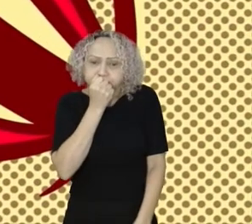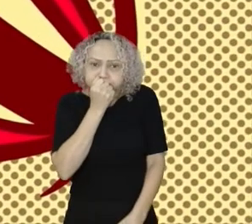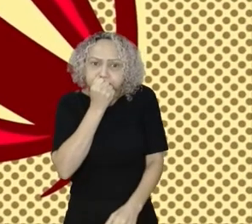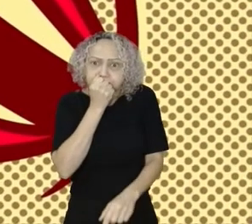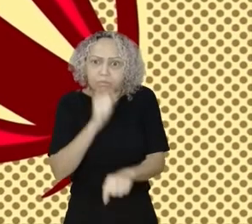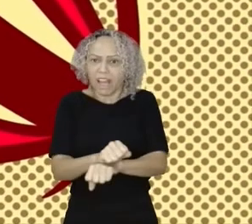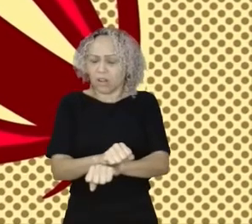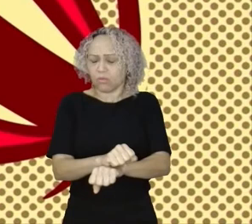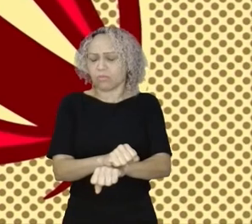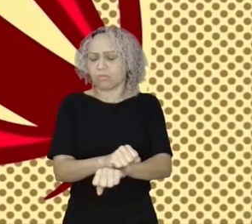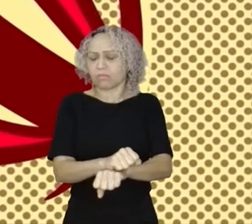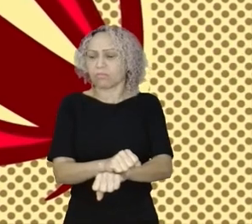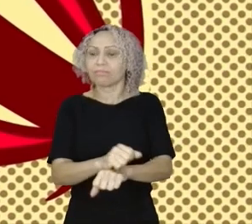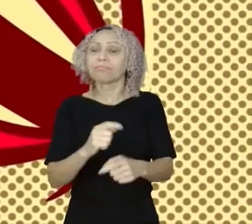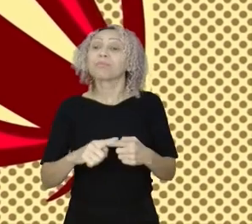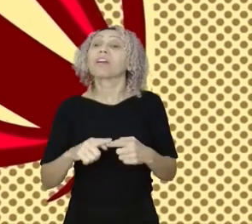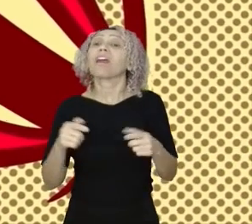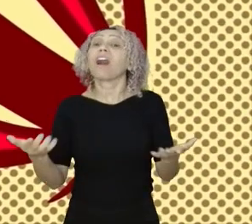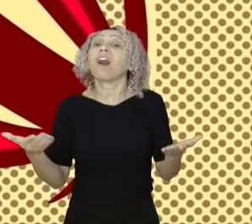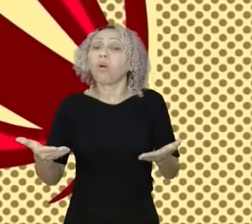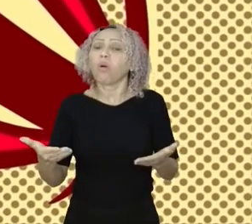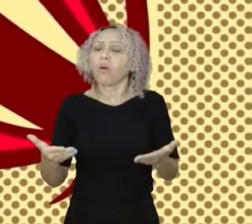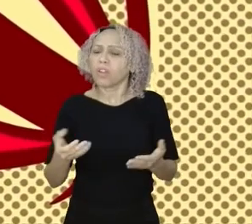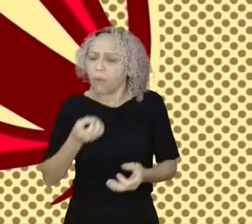agora eu vou falar.